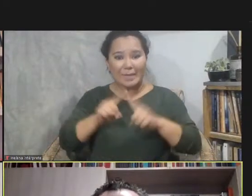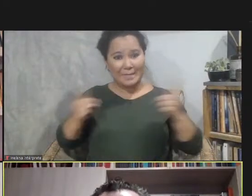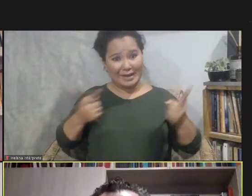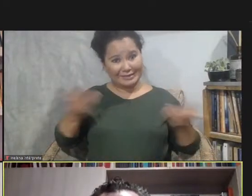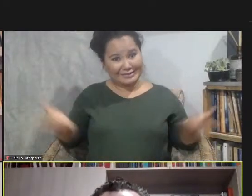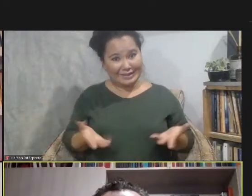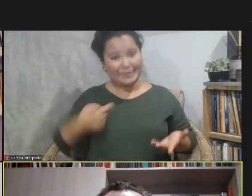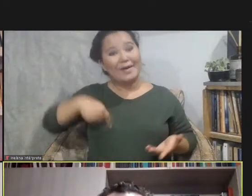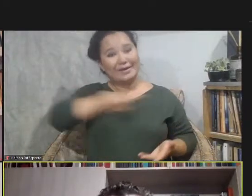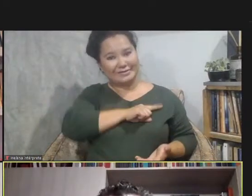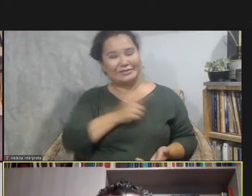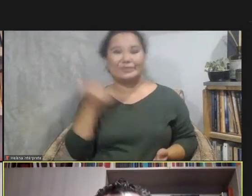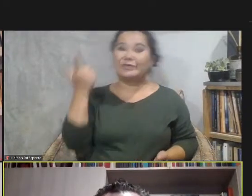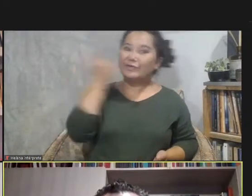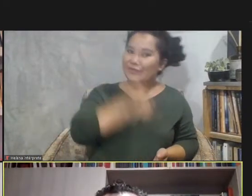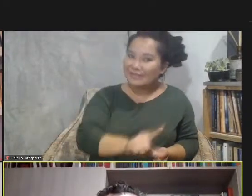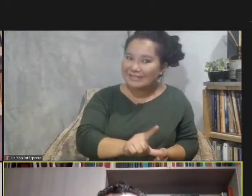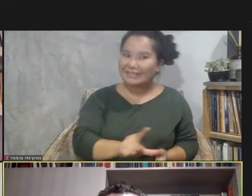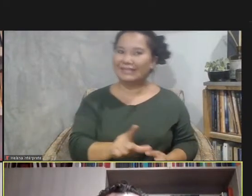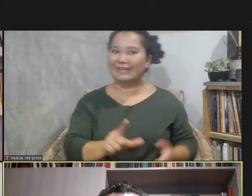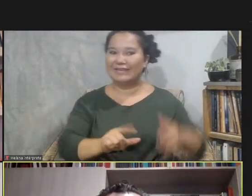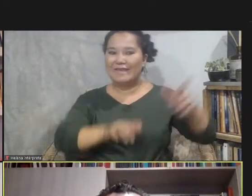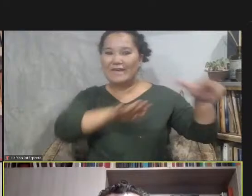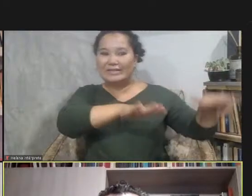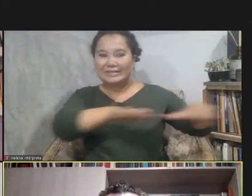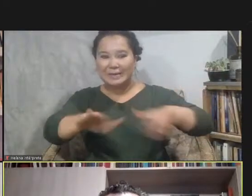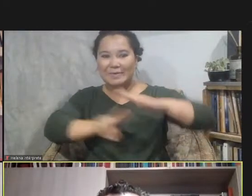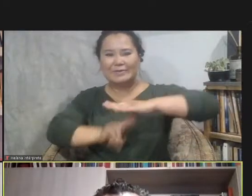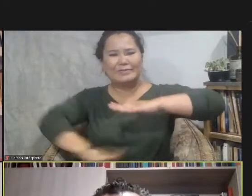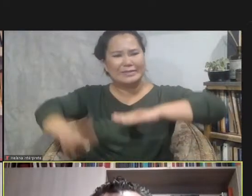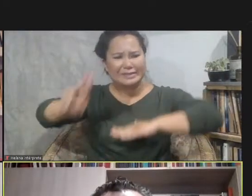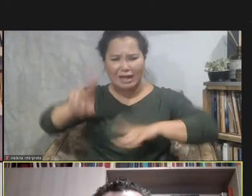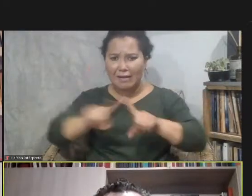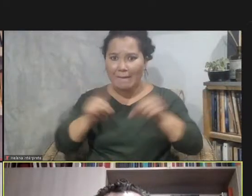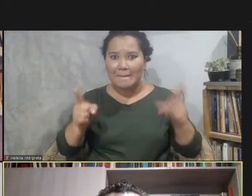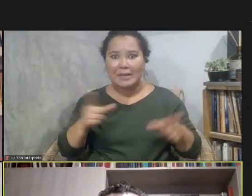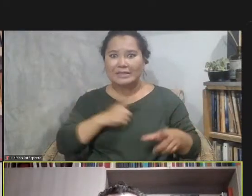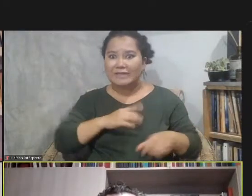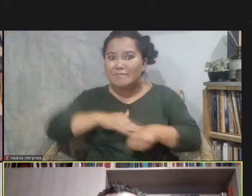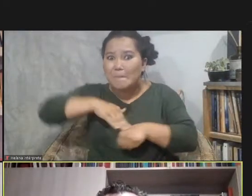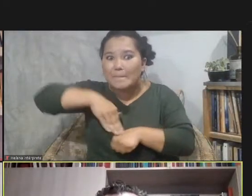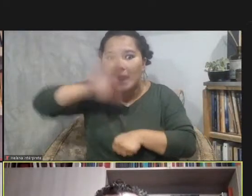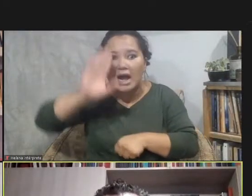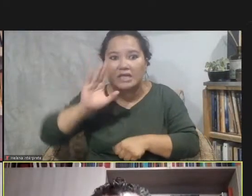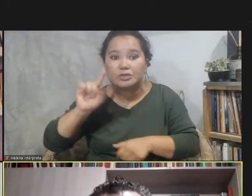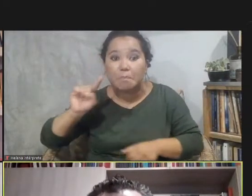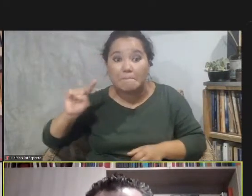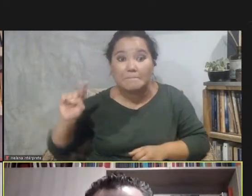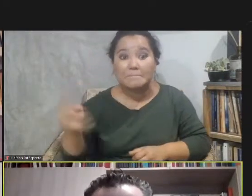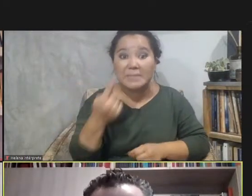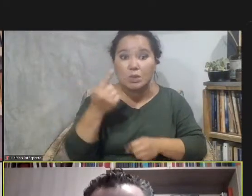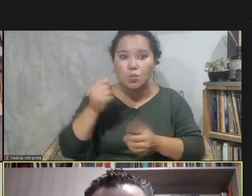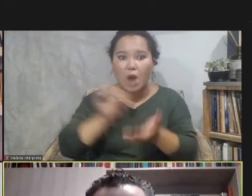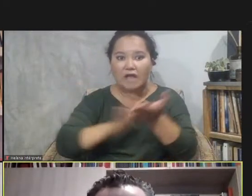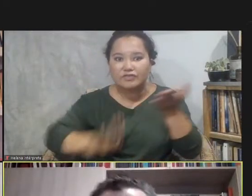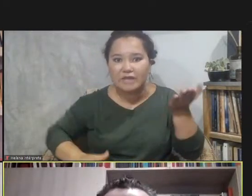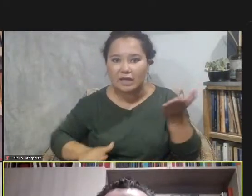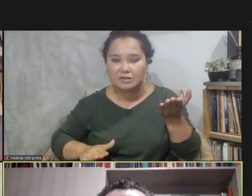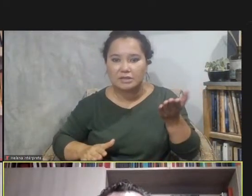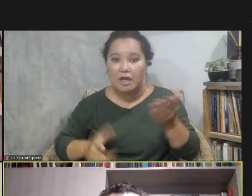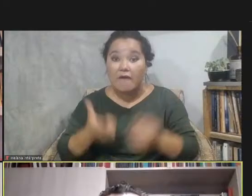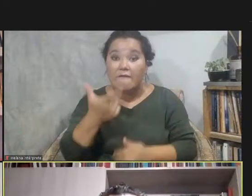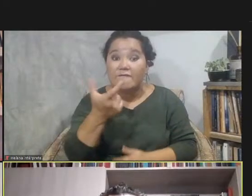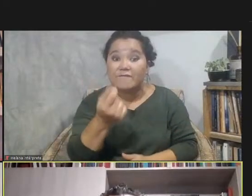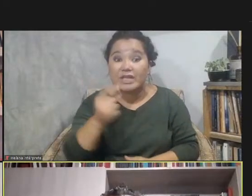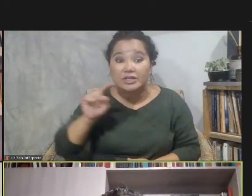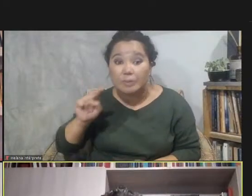dados, uns números fantásticos. Vocês acabam de ouvir mais de 1.000 atividades, mais de 20 mil pessoas